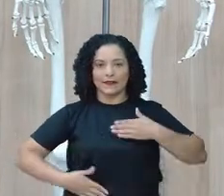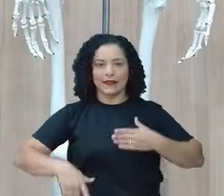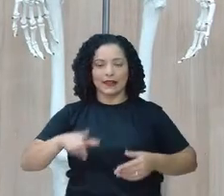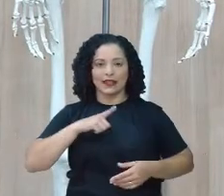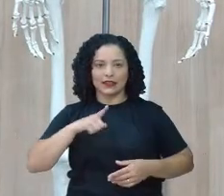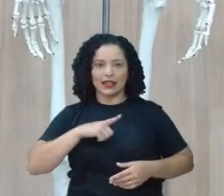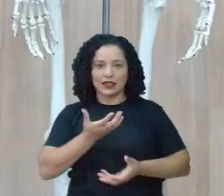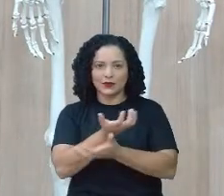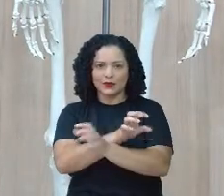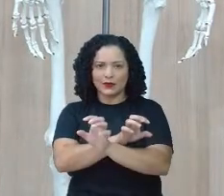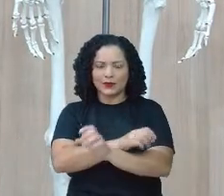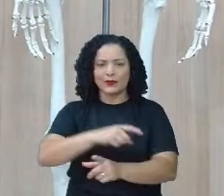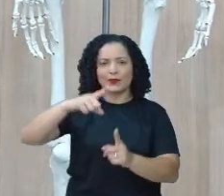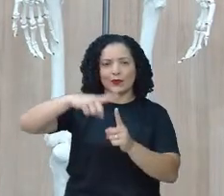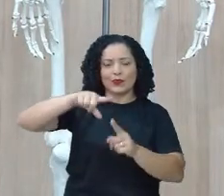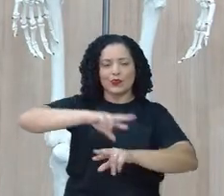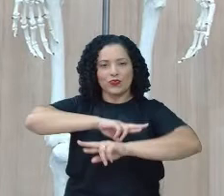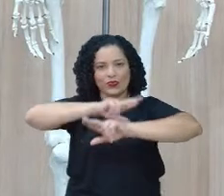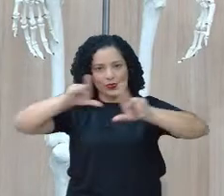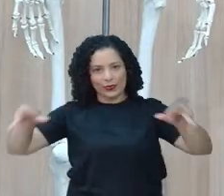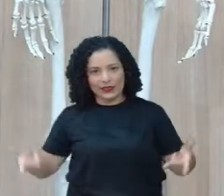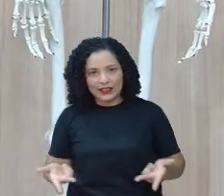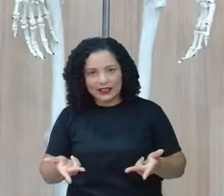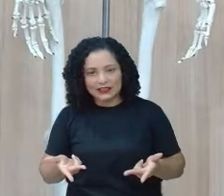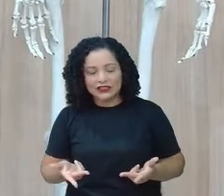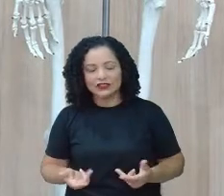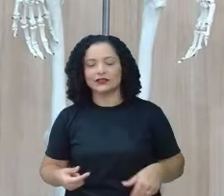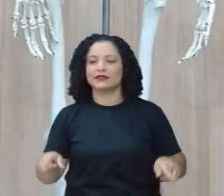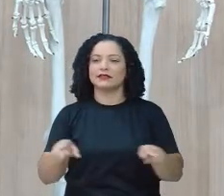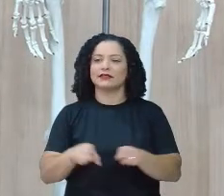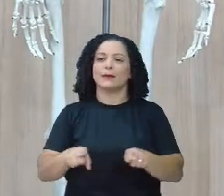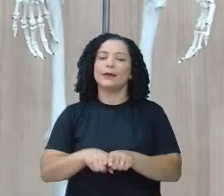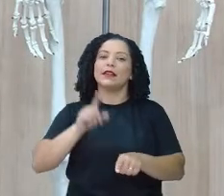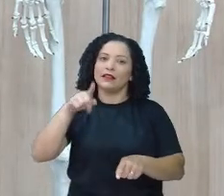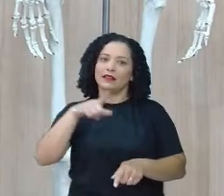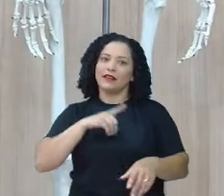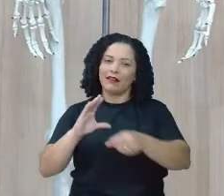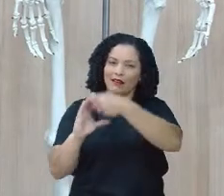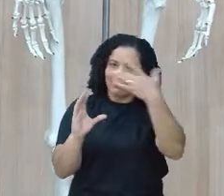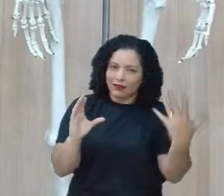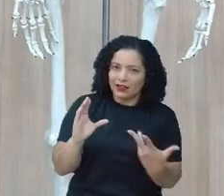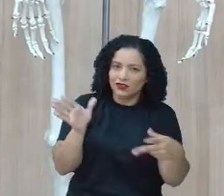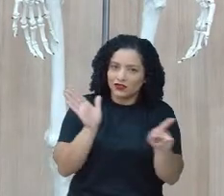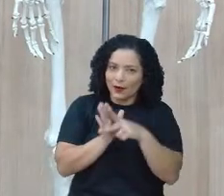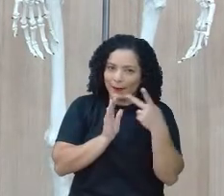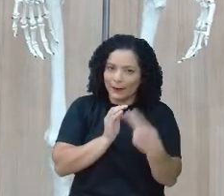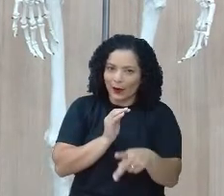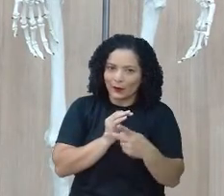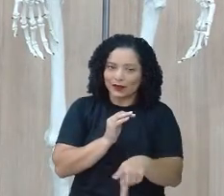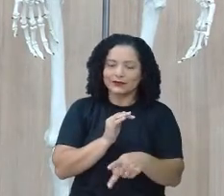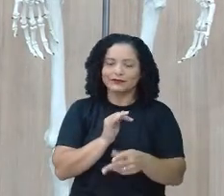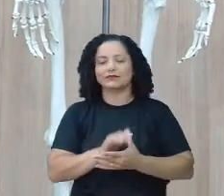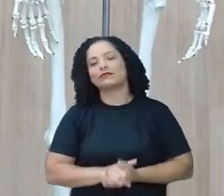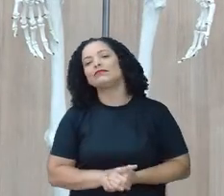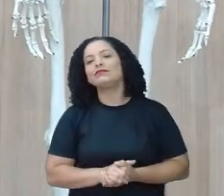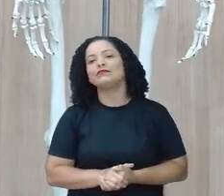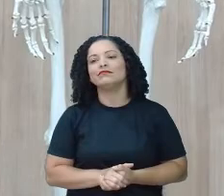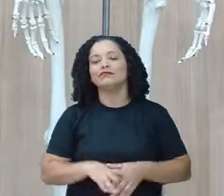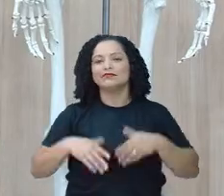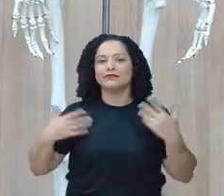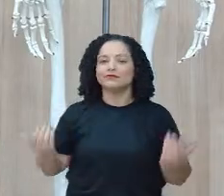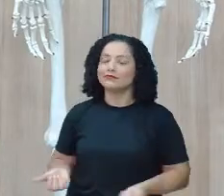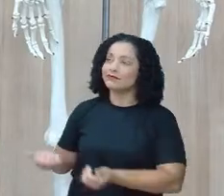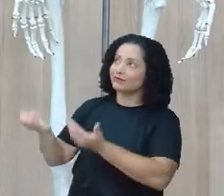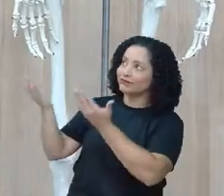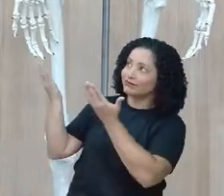formas diferentes. E essas formas também apresentam funções específicas. Nada está por acaso. Então, aí na